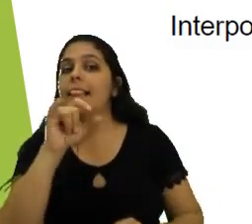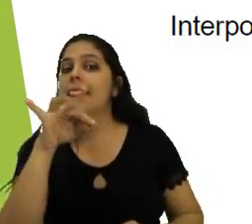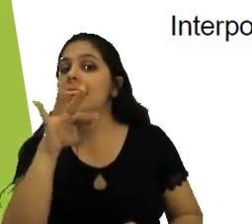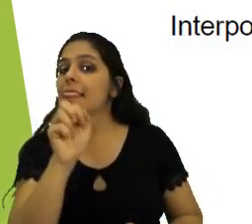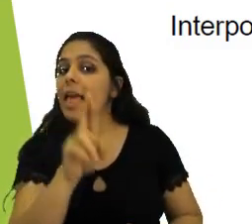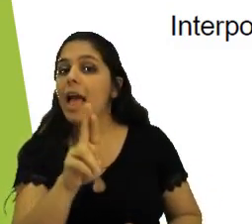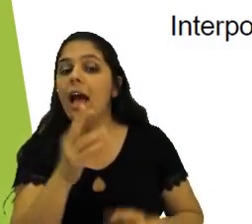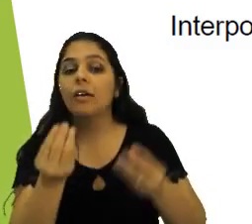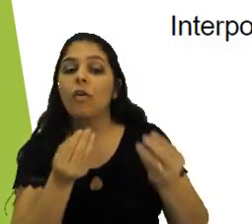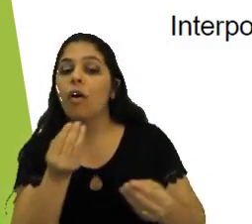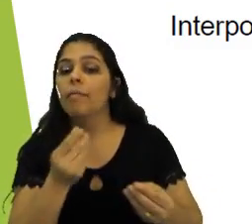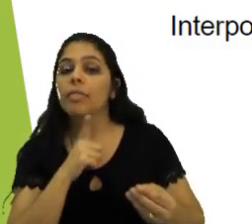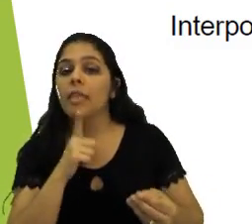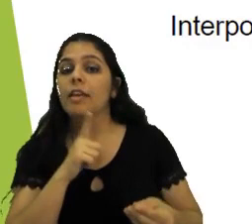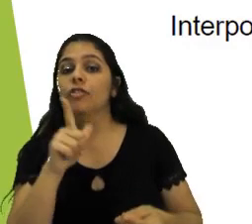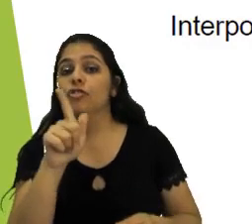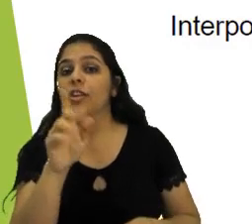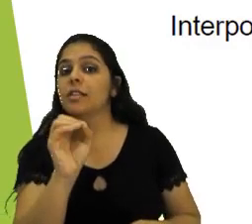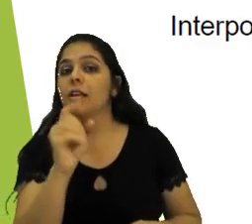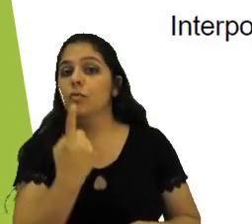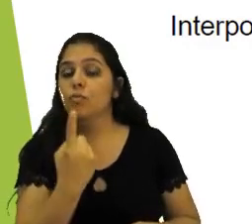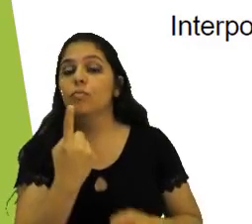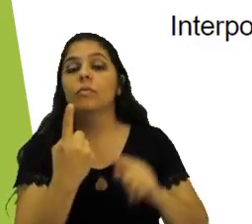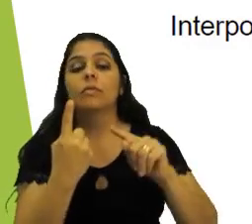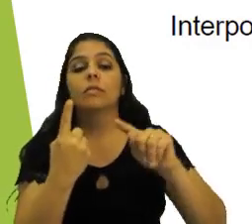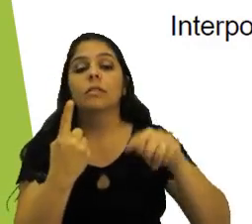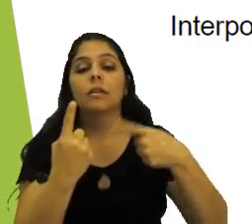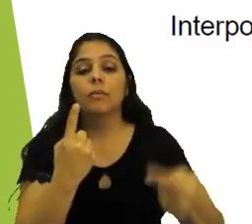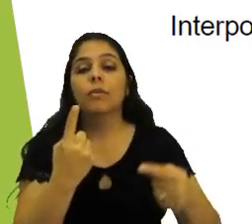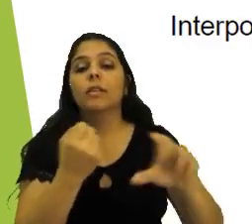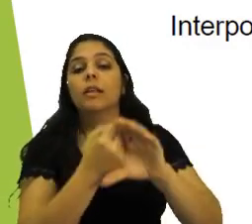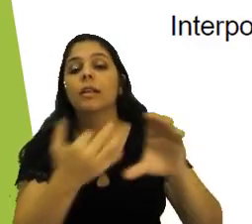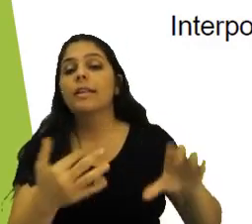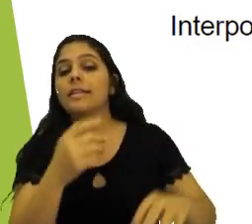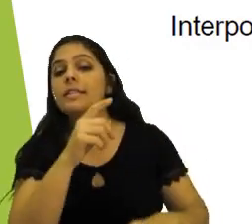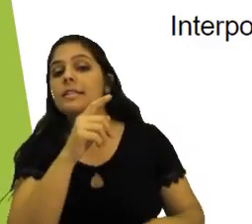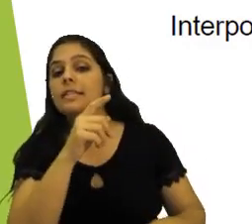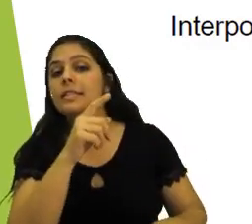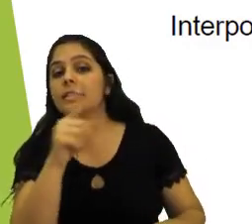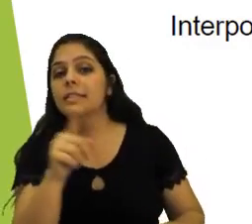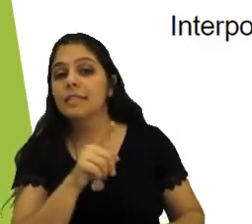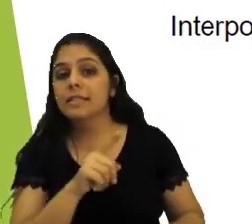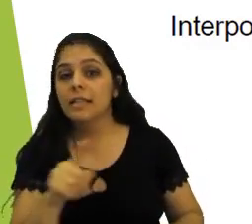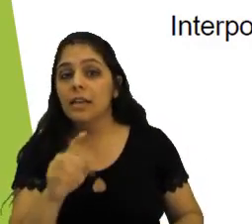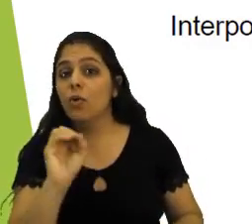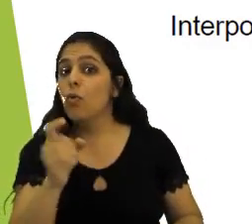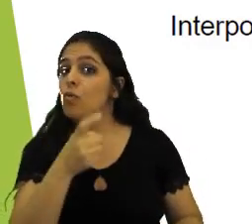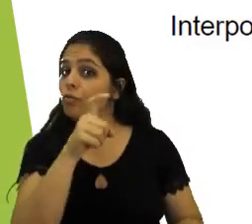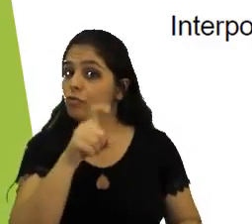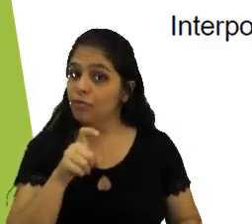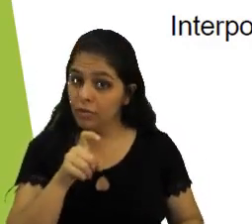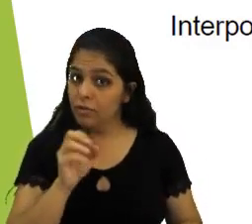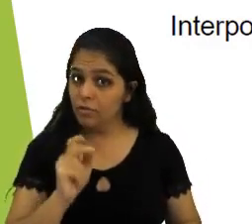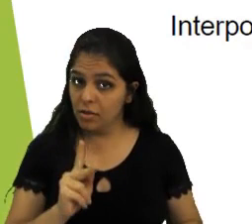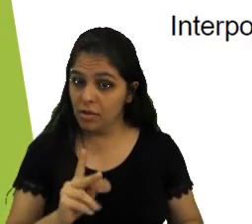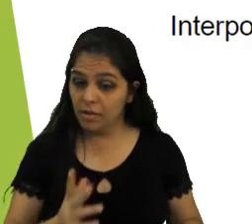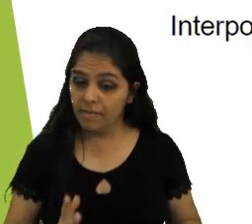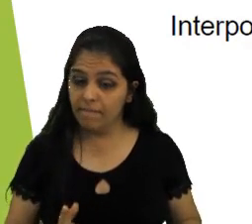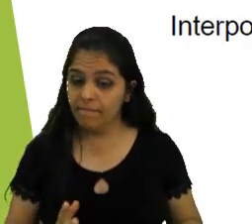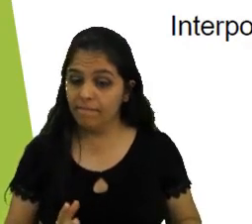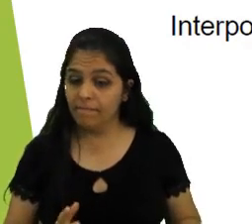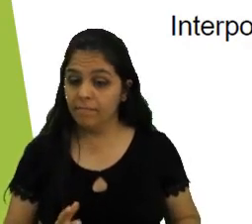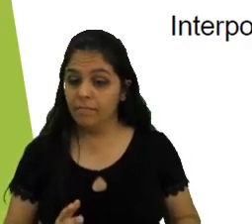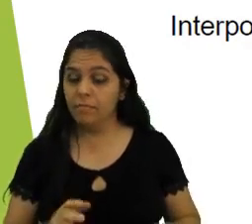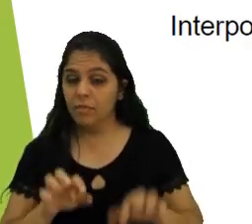que? G01, seguido dos caracteres Z ou X, ok? Você coloca o